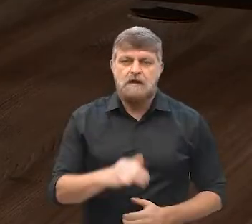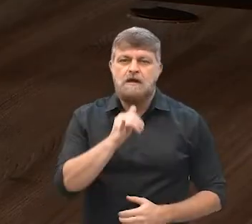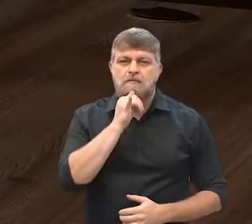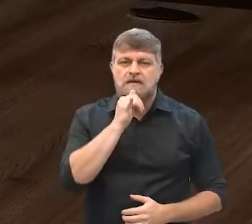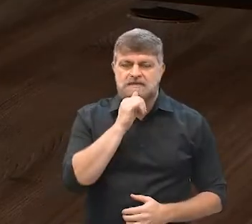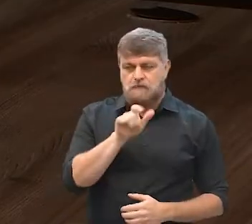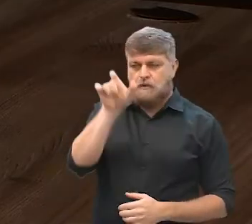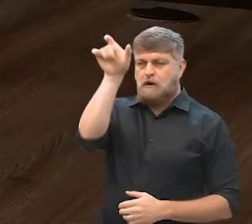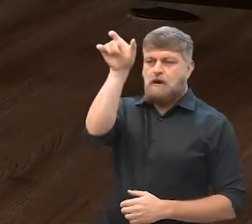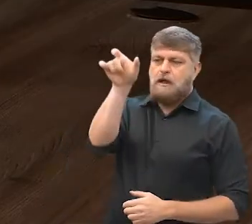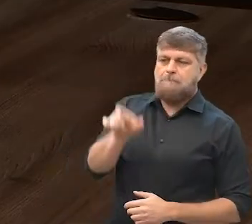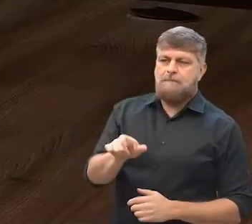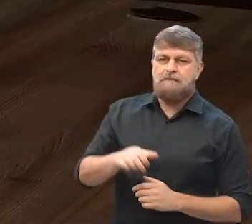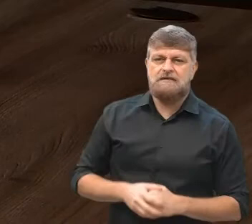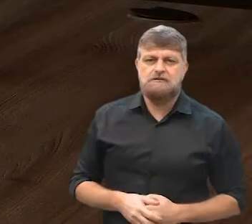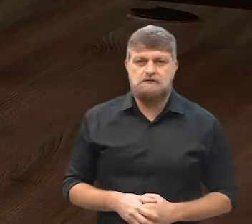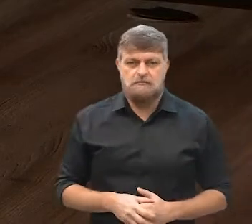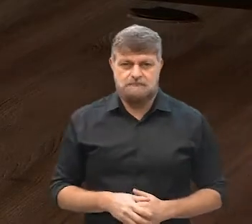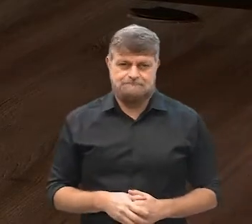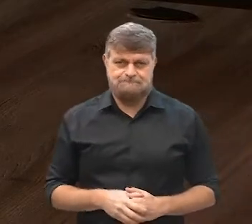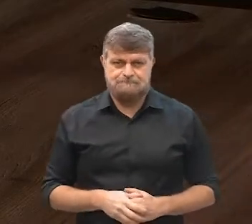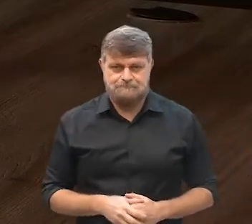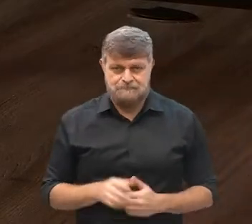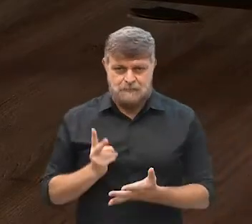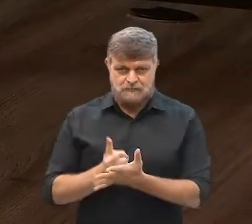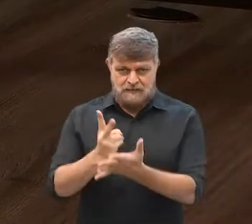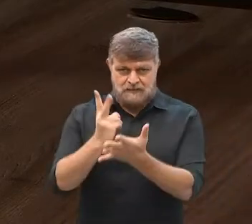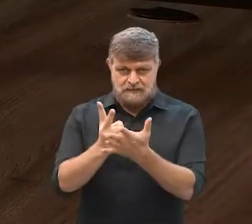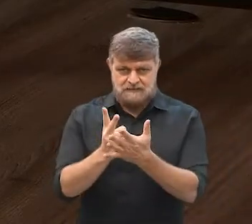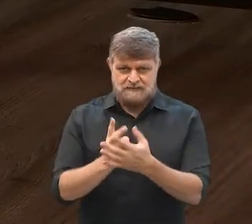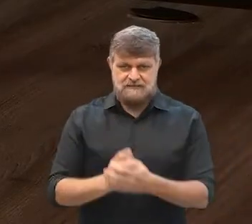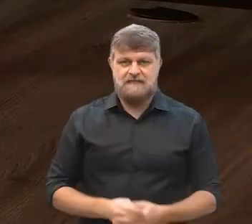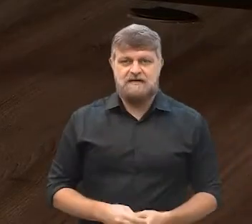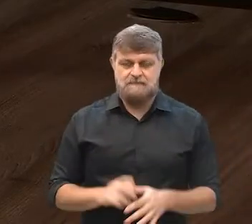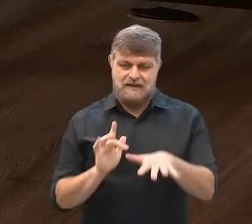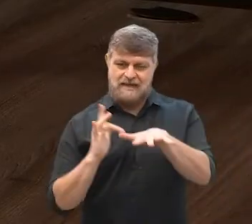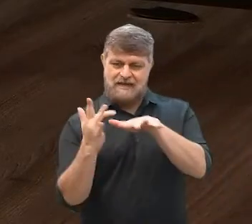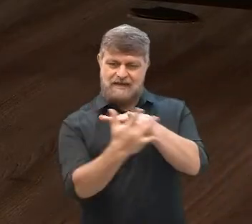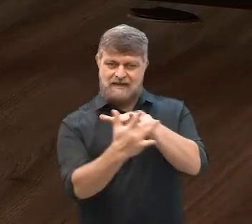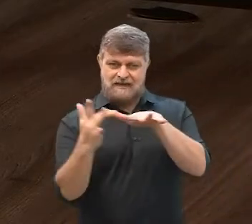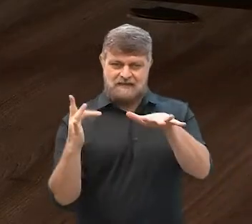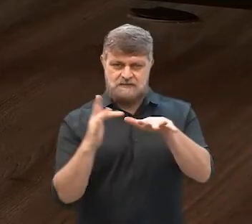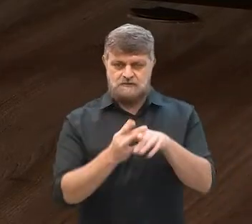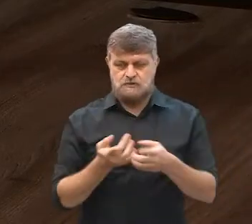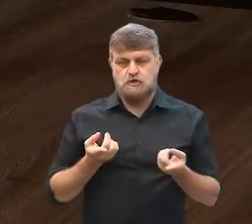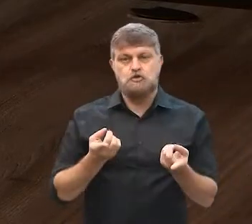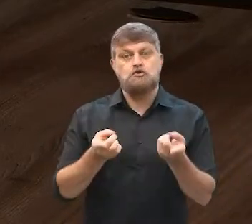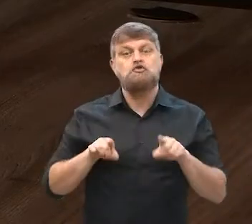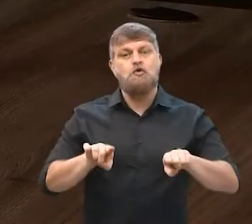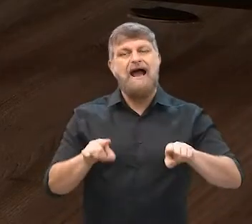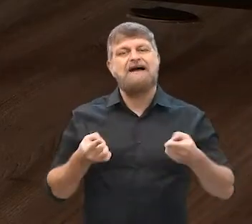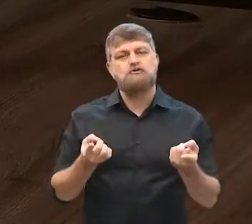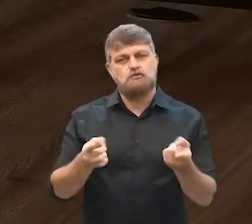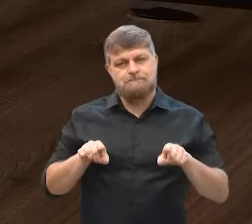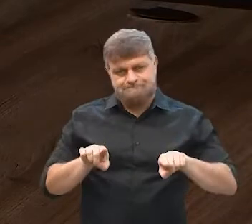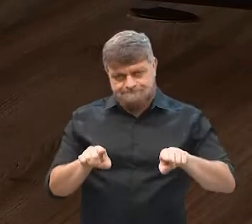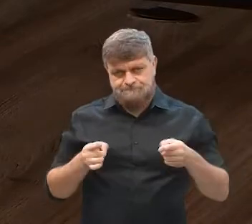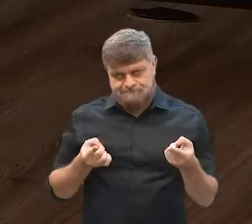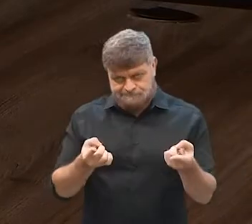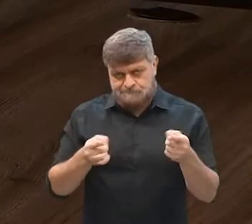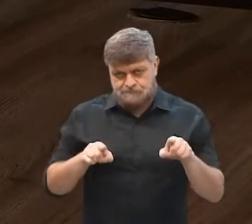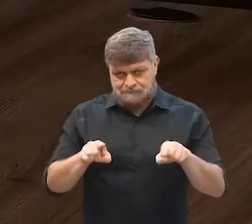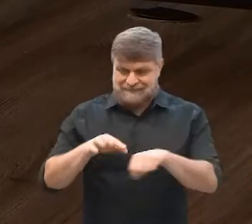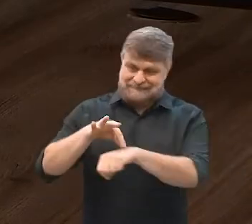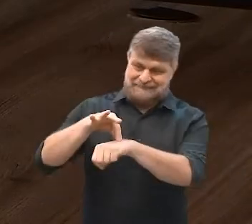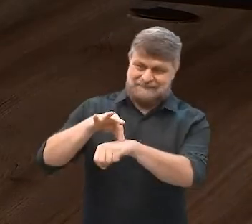exemplo, uma pessoa, vamos supor que ela sempre posta nas redes sociais dela que ela faz churrasco. Aí ela